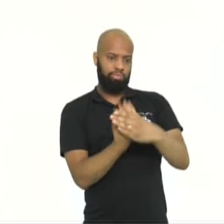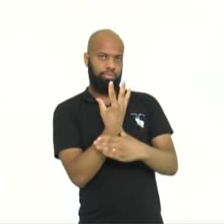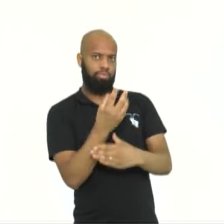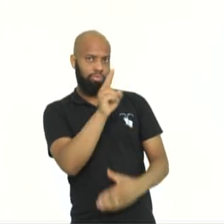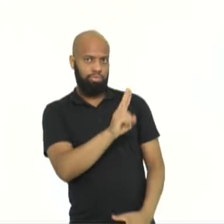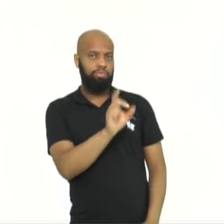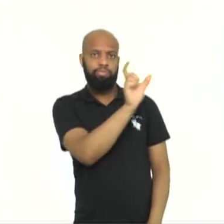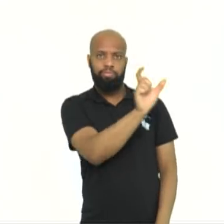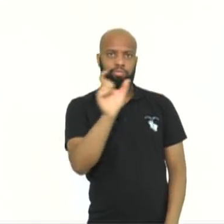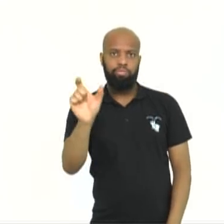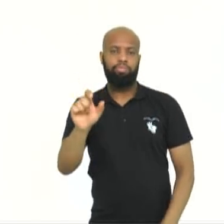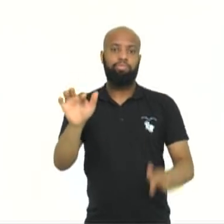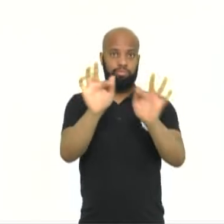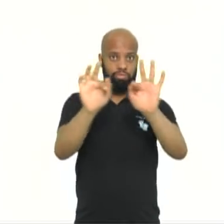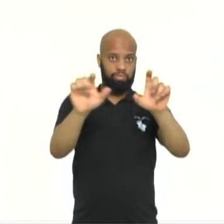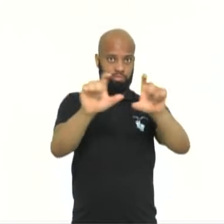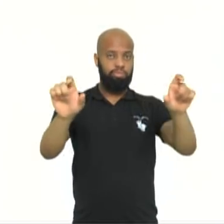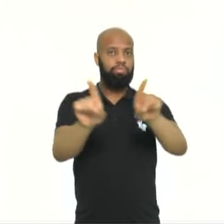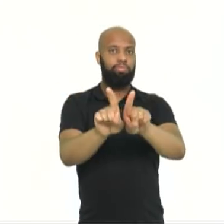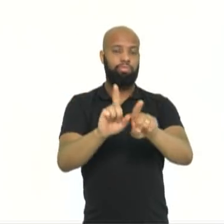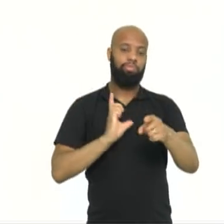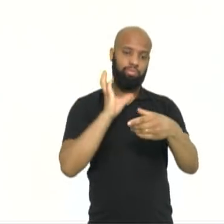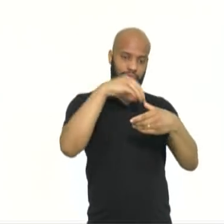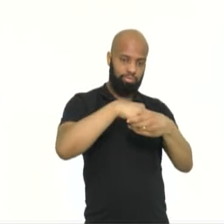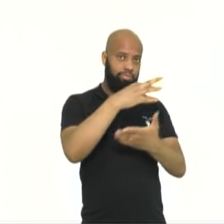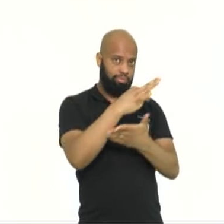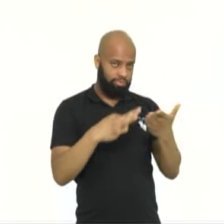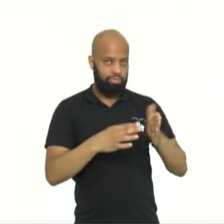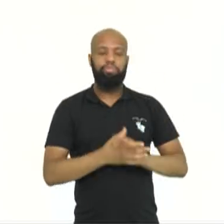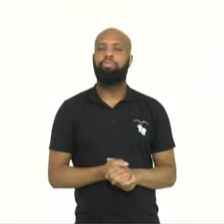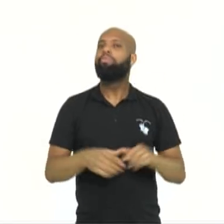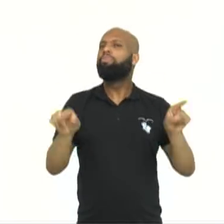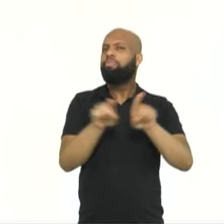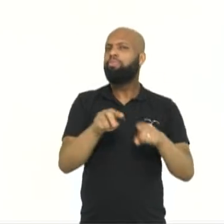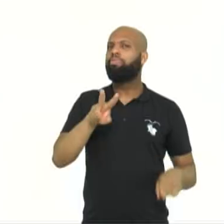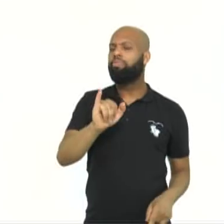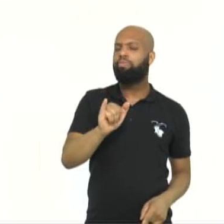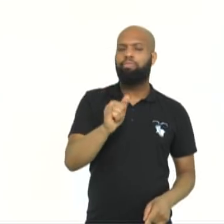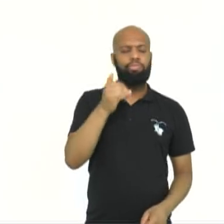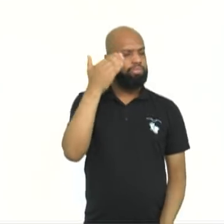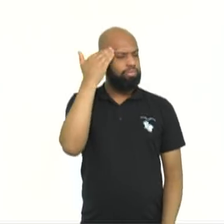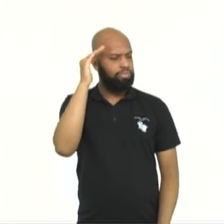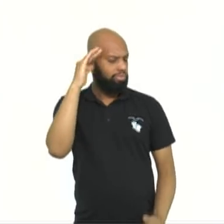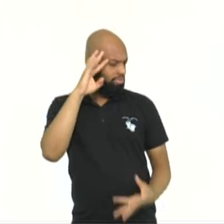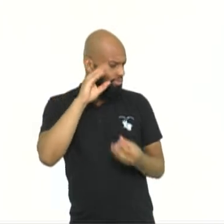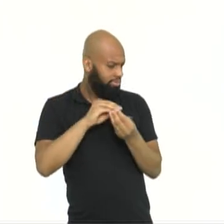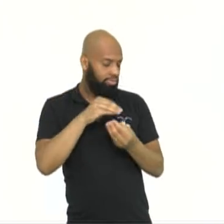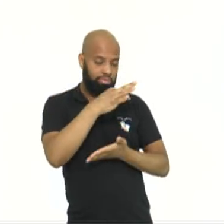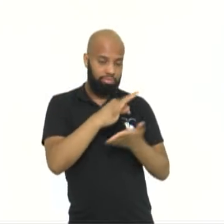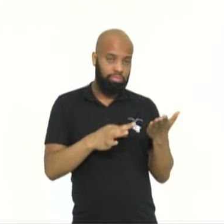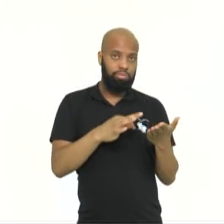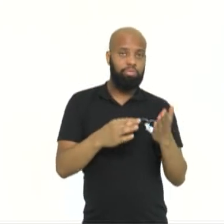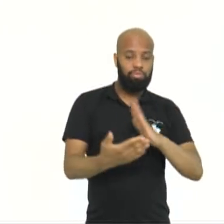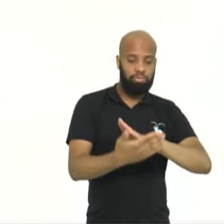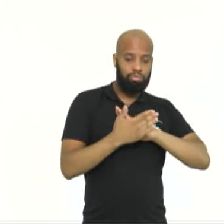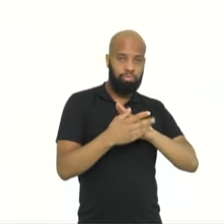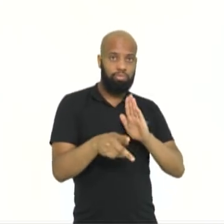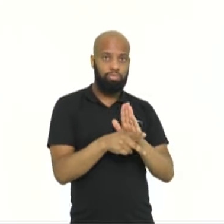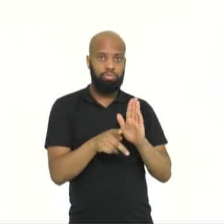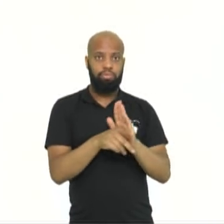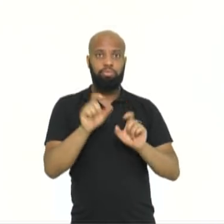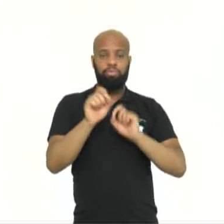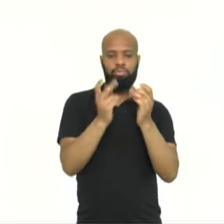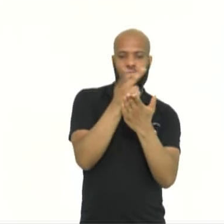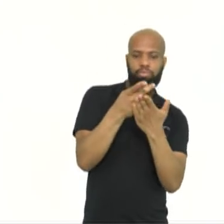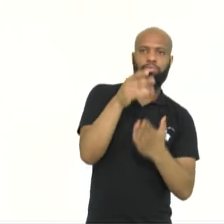de palavras e expressões, então, dentro do nosso texto. Vamos interpretar texto com auxílio de material gráfico diverso,